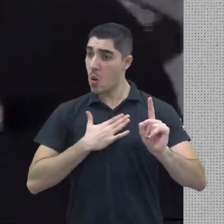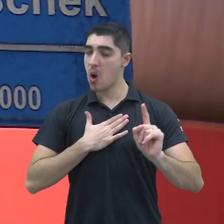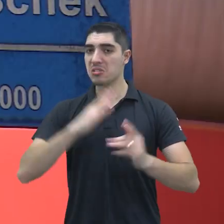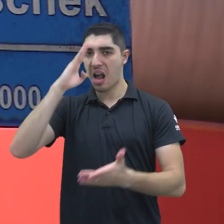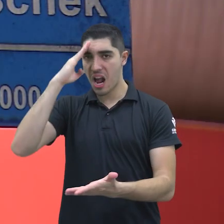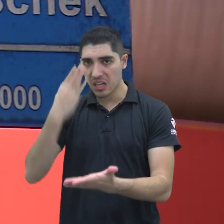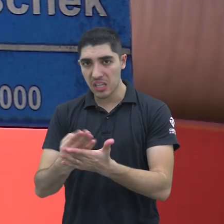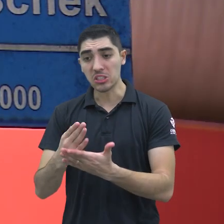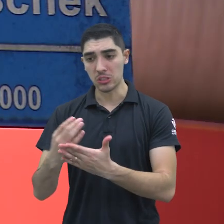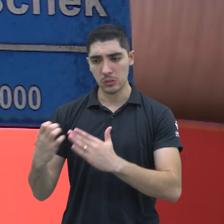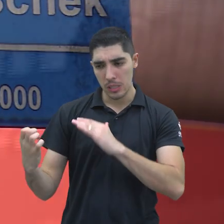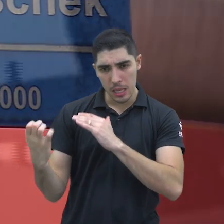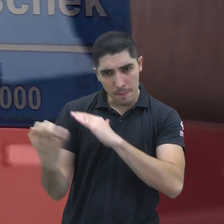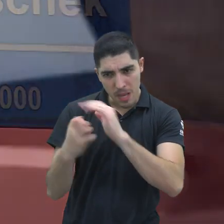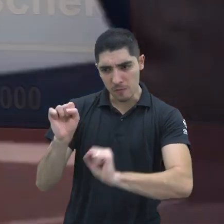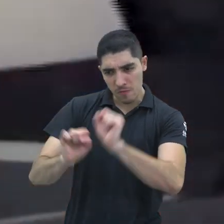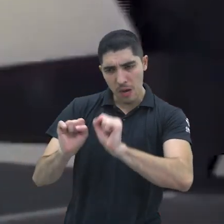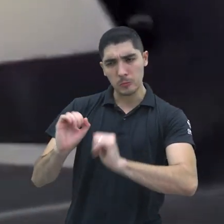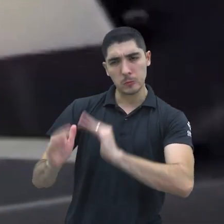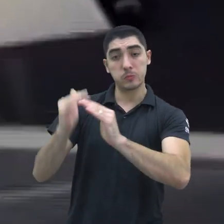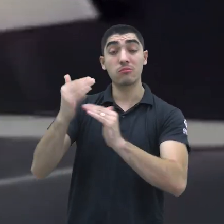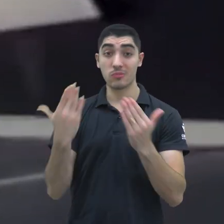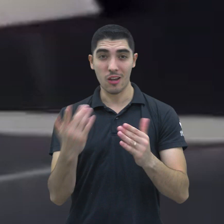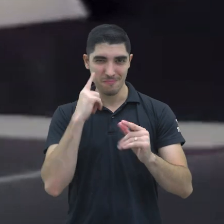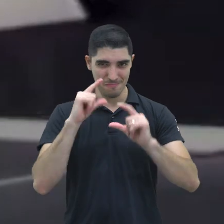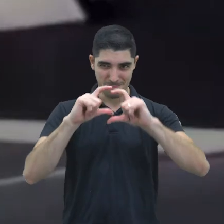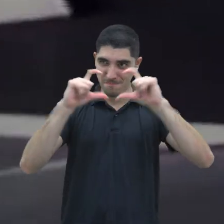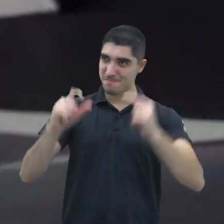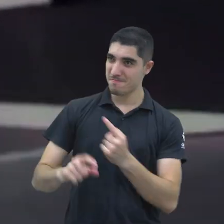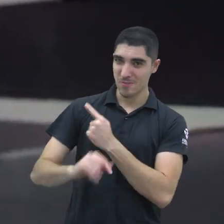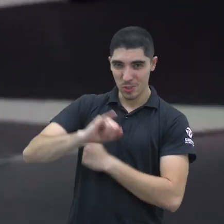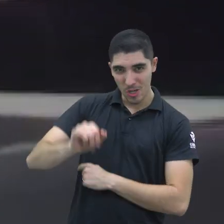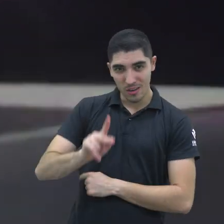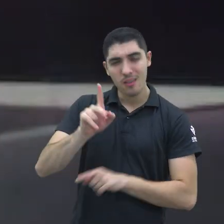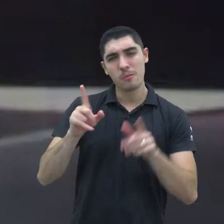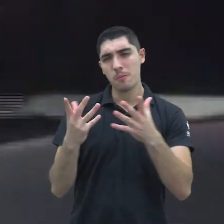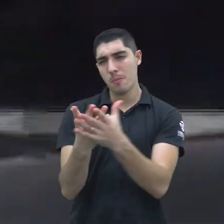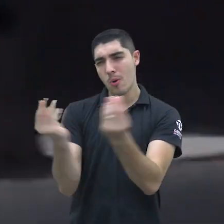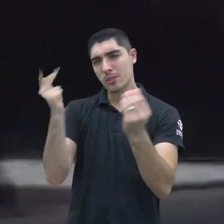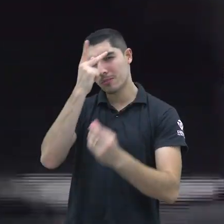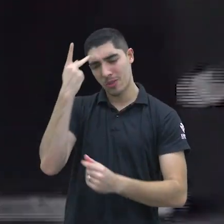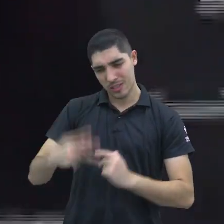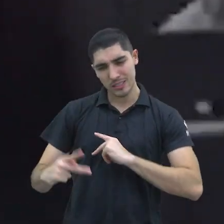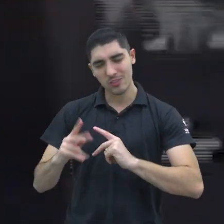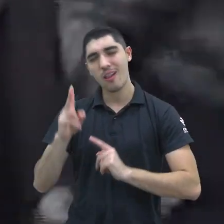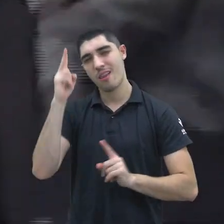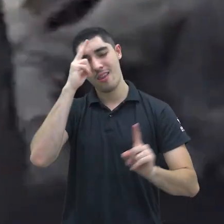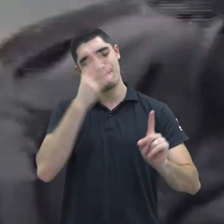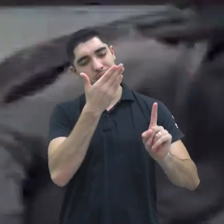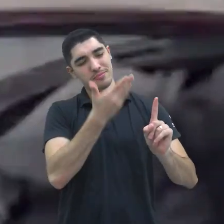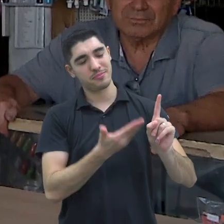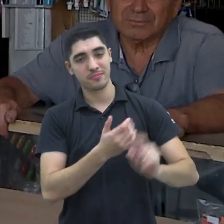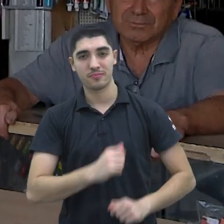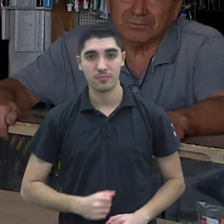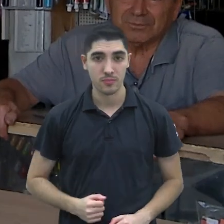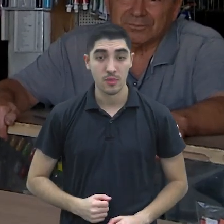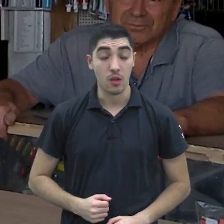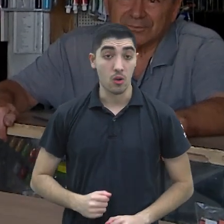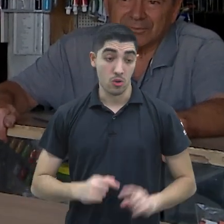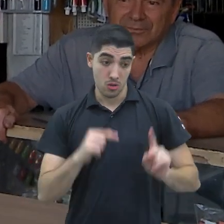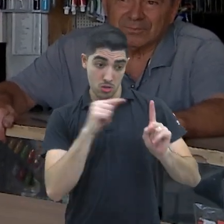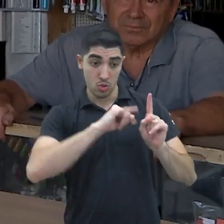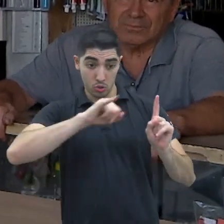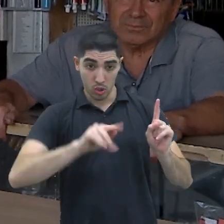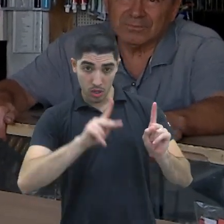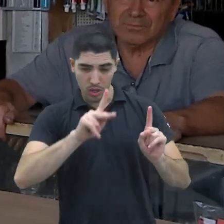país. E assim como essa placa, esse ex-presidente também está na memória de muitos joseenses. JK foi um